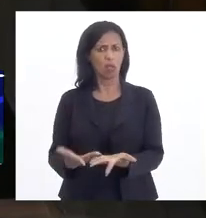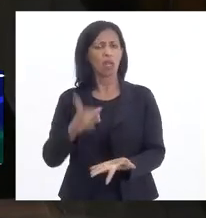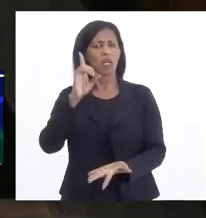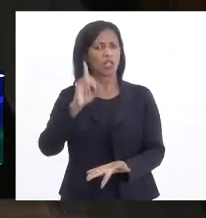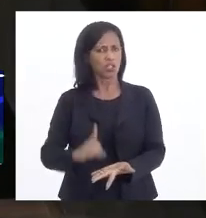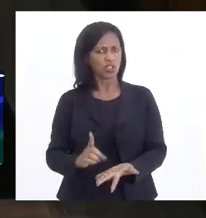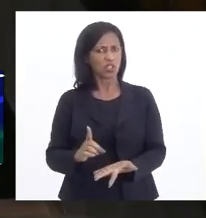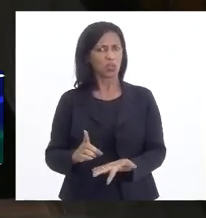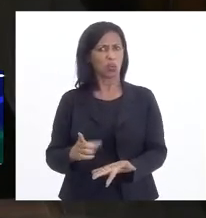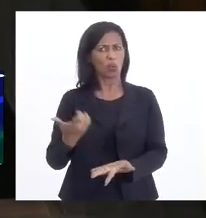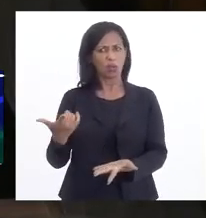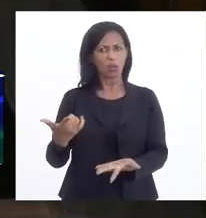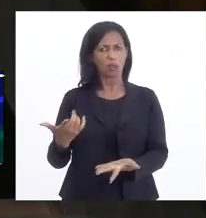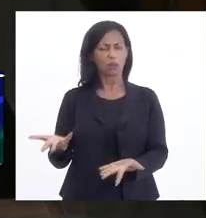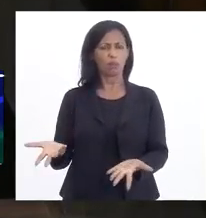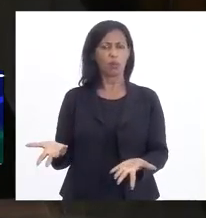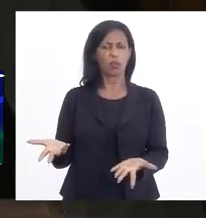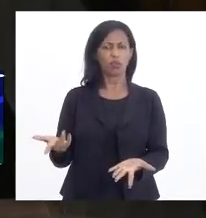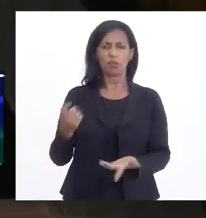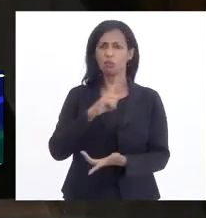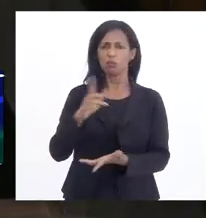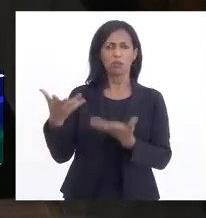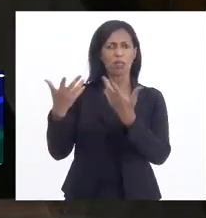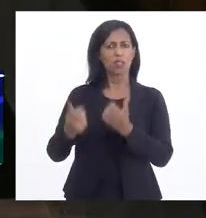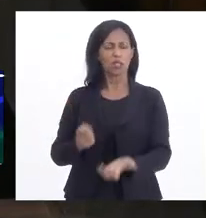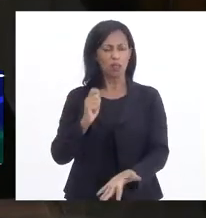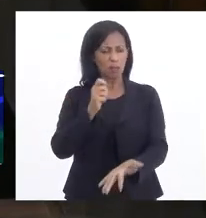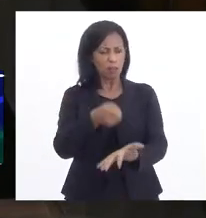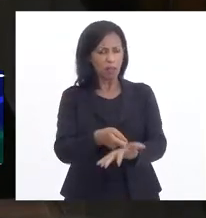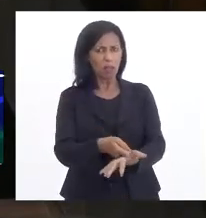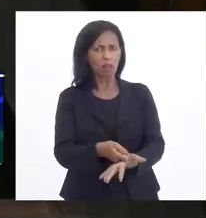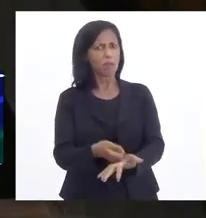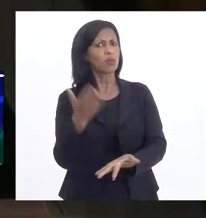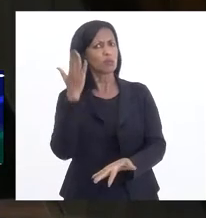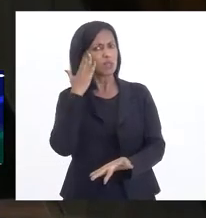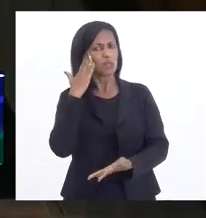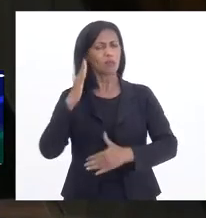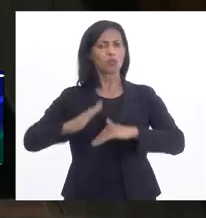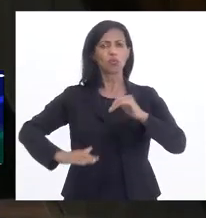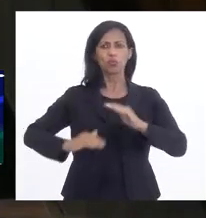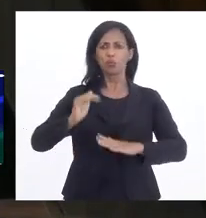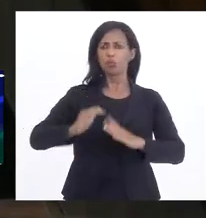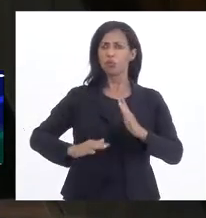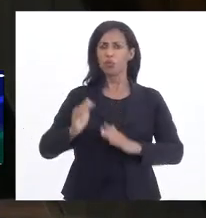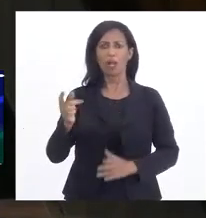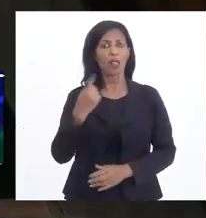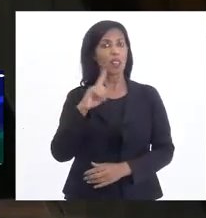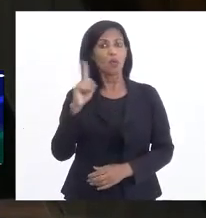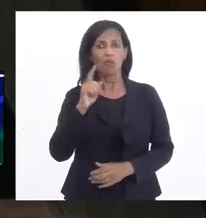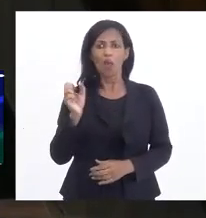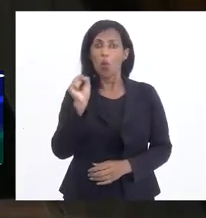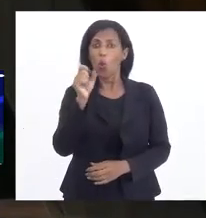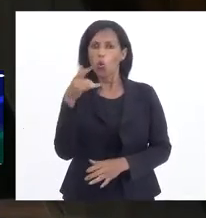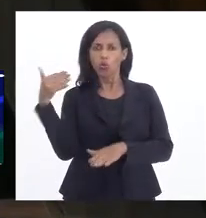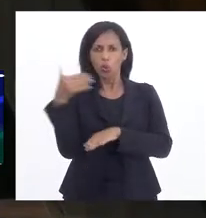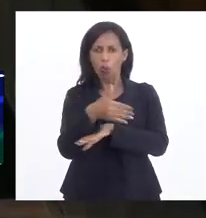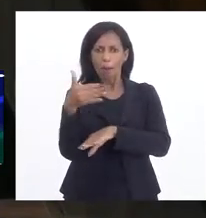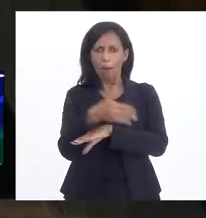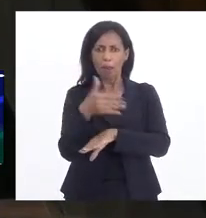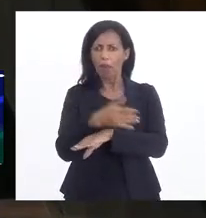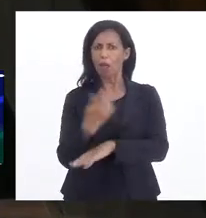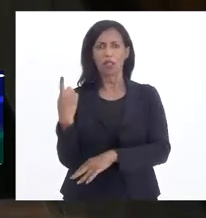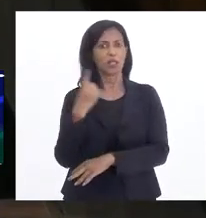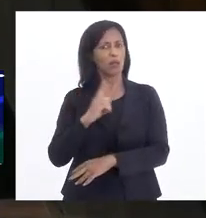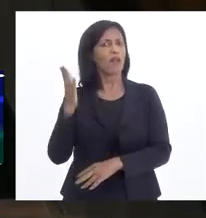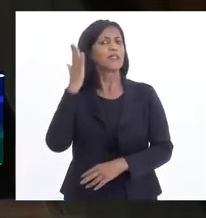estão indignadas, inconformadas com esse pagamento, porque sabem que os seus profissionais não vão lá os 8 dias, não vão lá, e, além